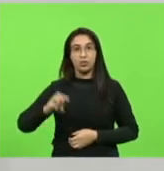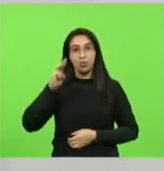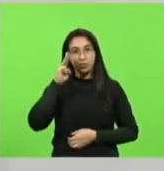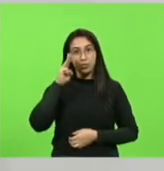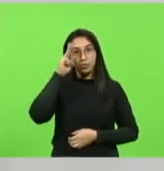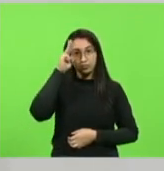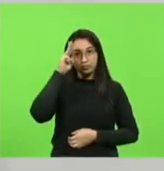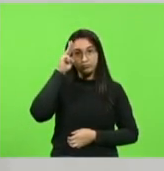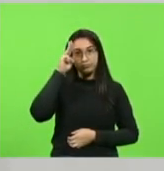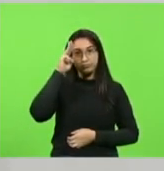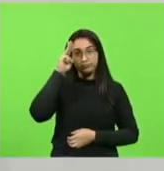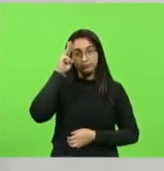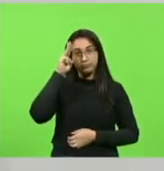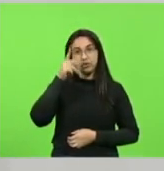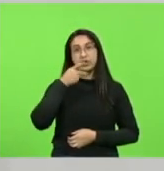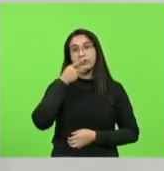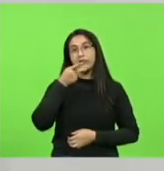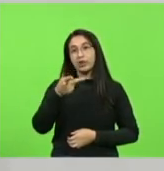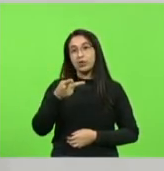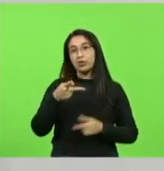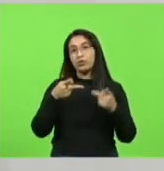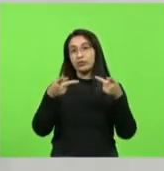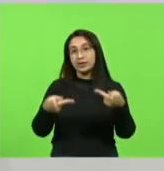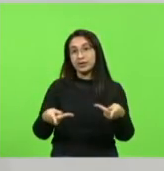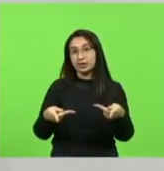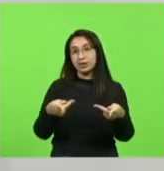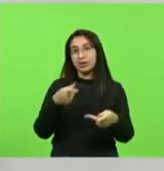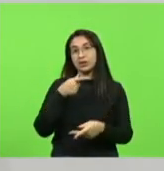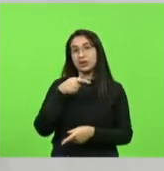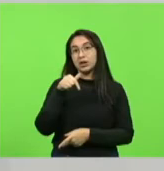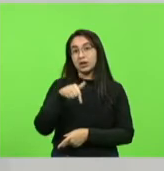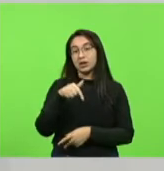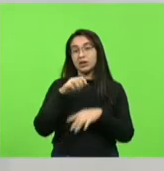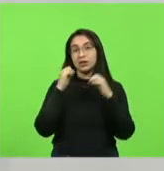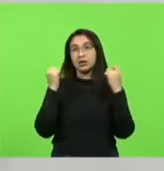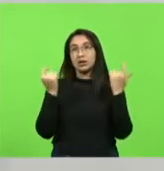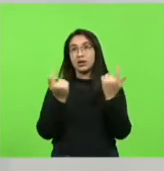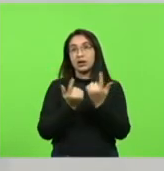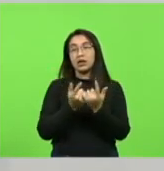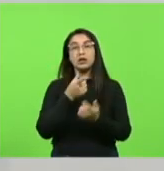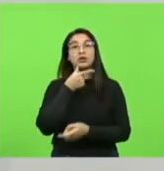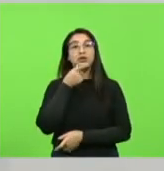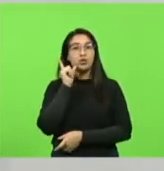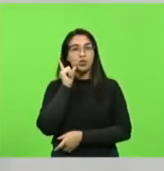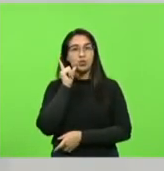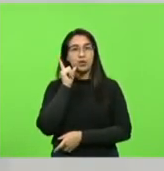falou na visita que aqui esteve à Assembleia Legislativa no dia de ontem,